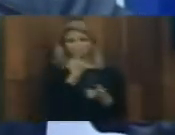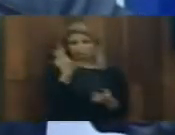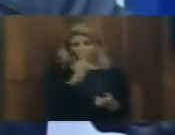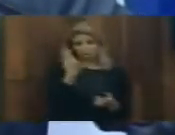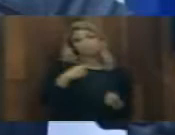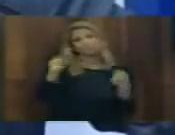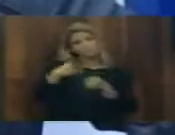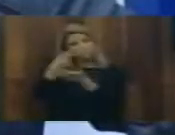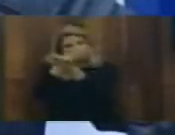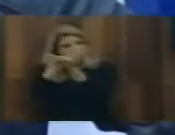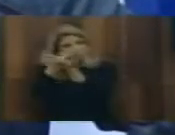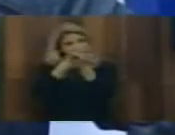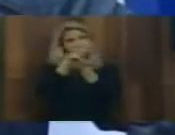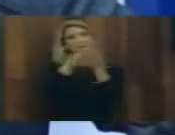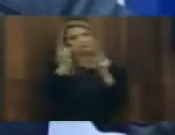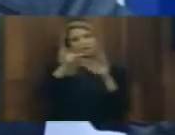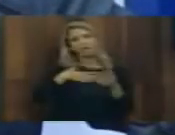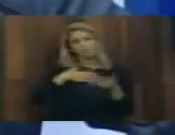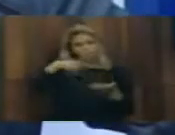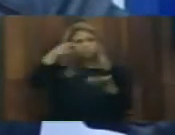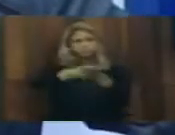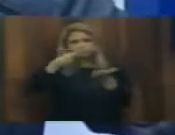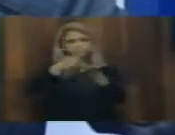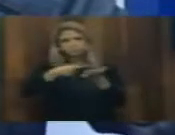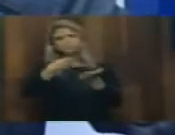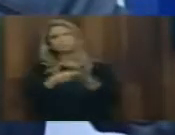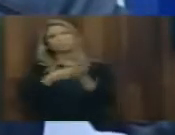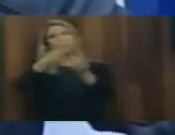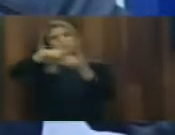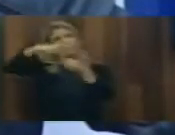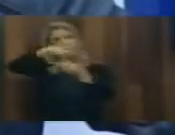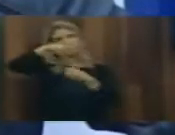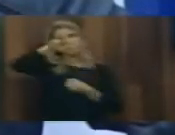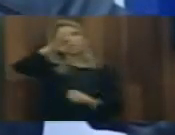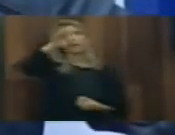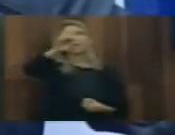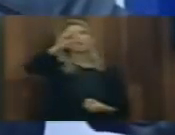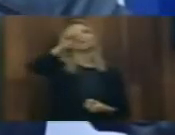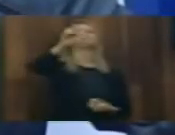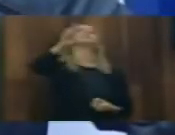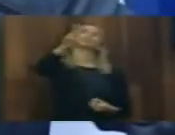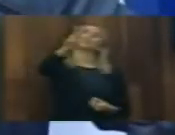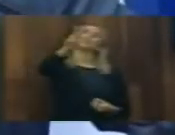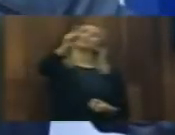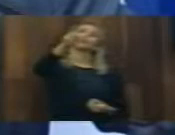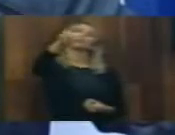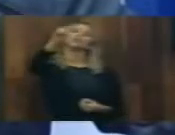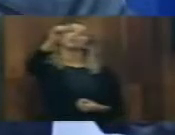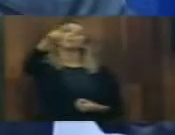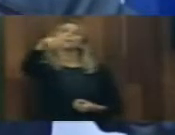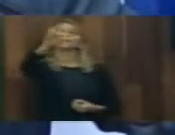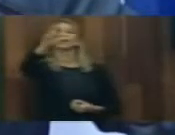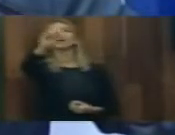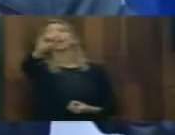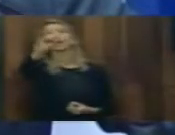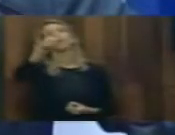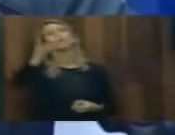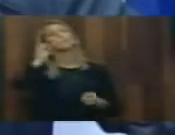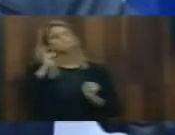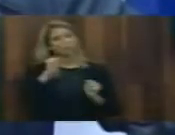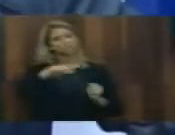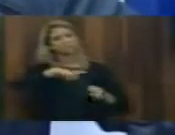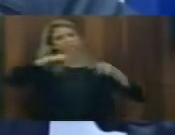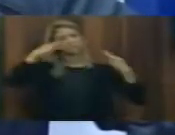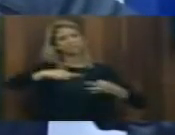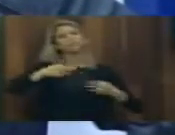órgãos fiscalizadores, iremos cobrar. Reserva do Peró, vamos cobrar que vocês também têm dignidade e uma